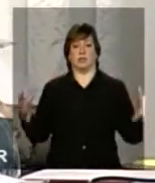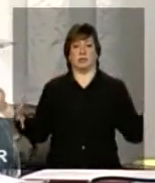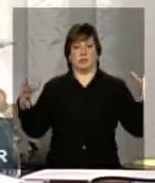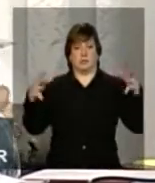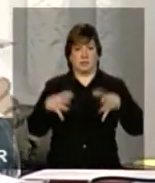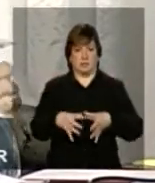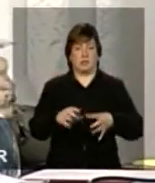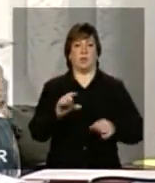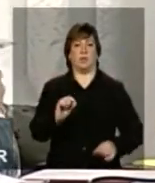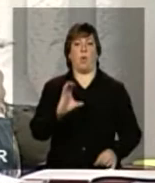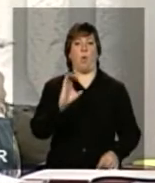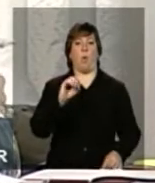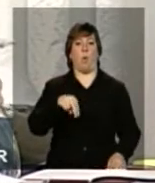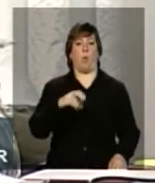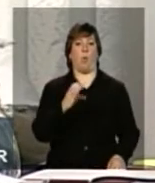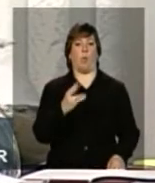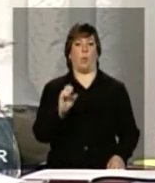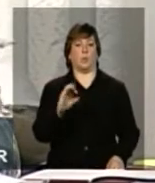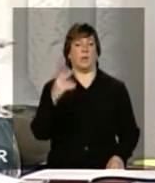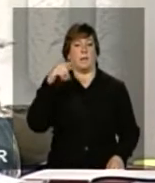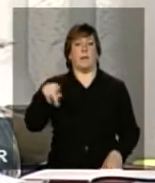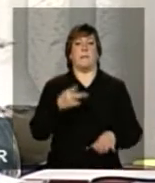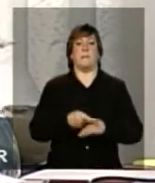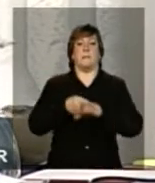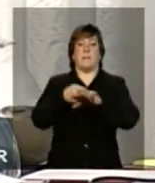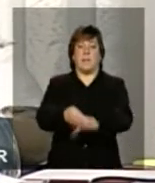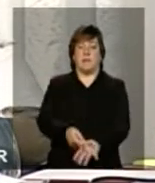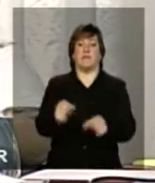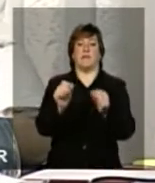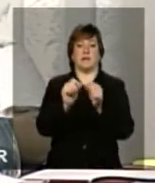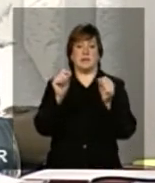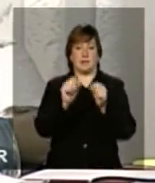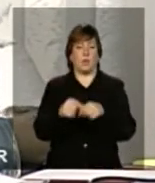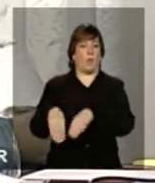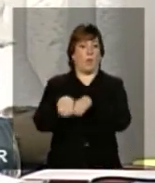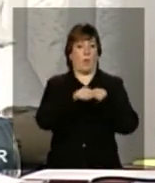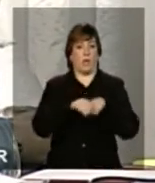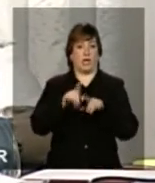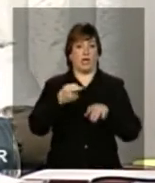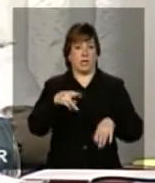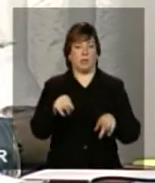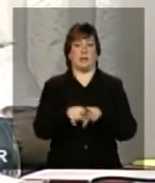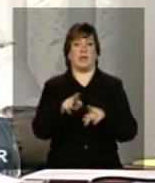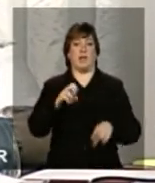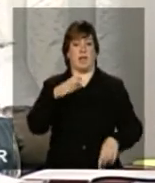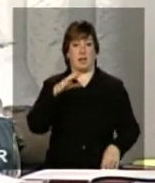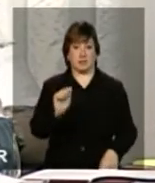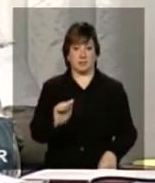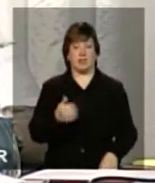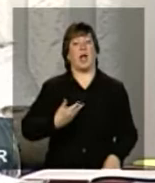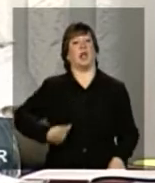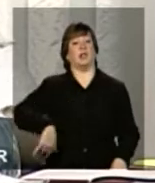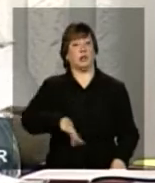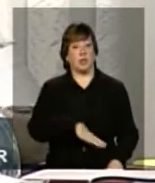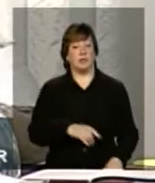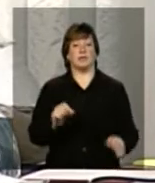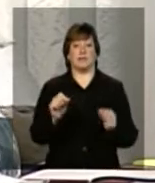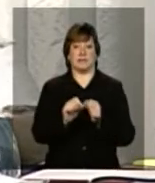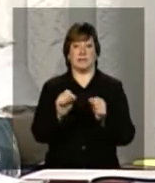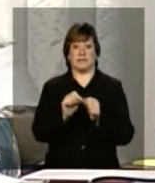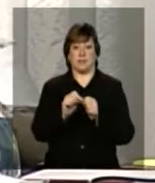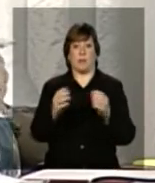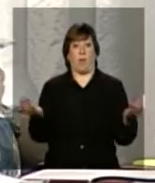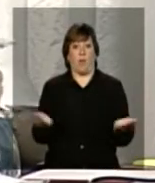do concurso para o prêmio Construindo a Igualdade de Gênero e Raça. E nós contamos hoje com